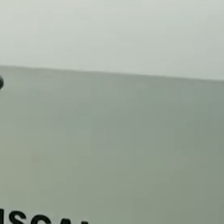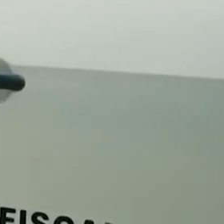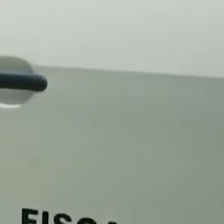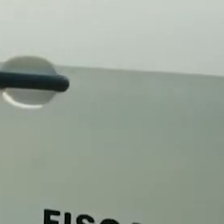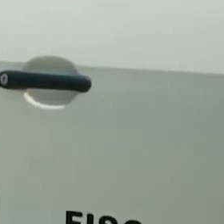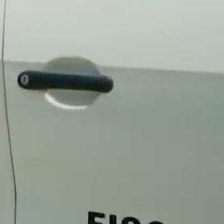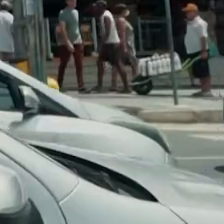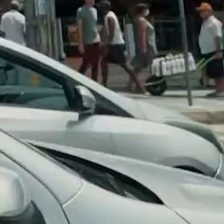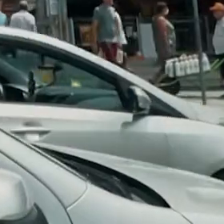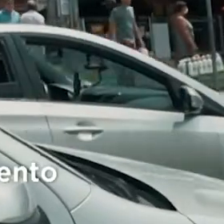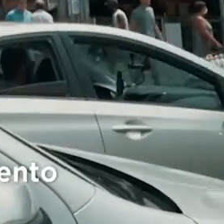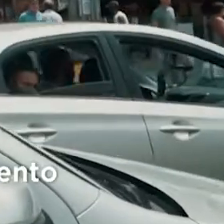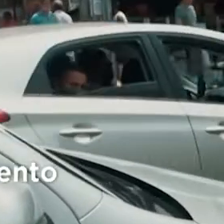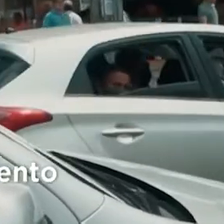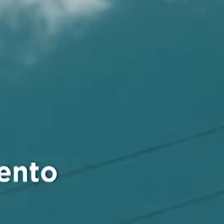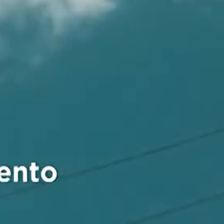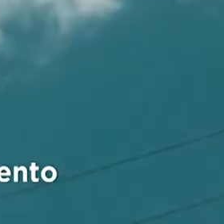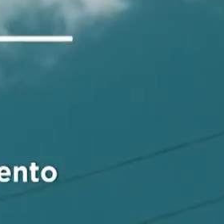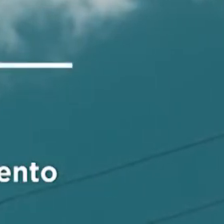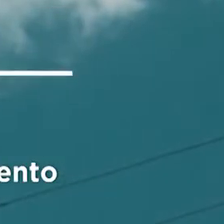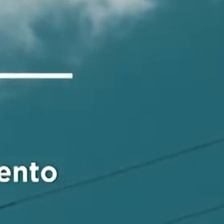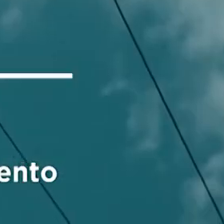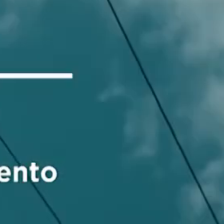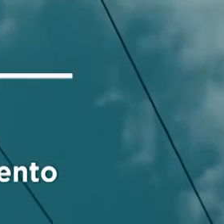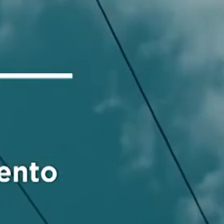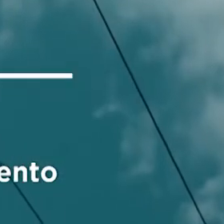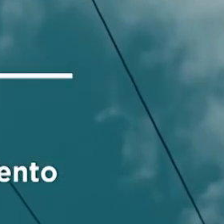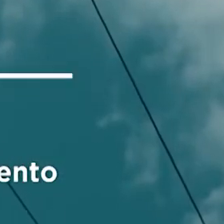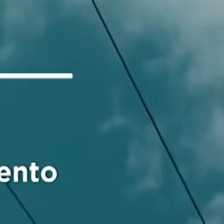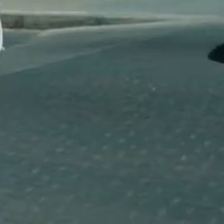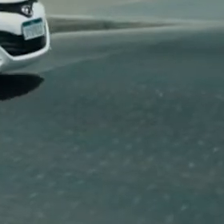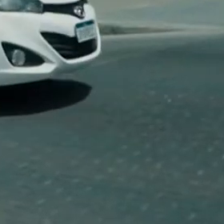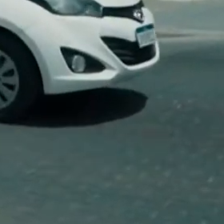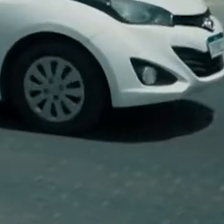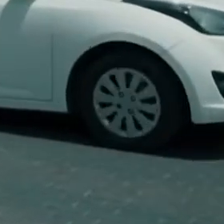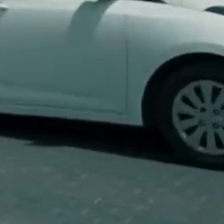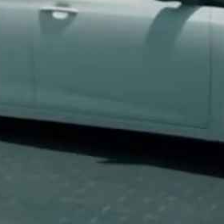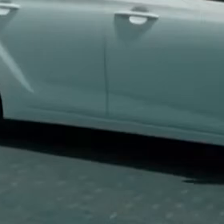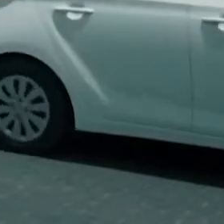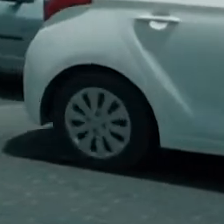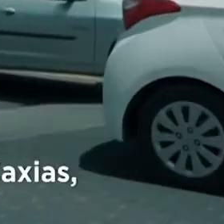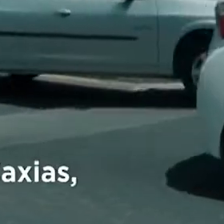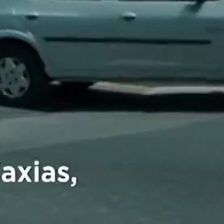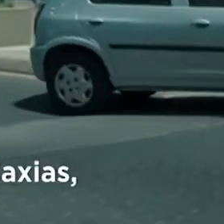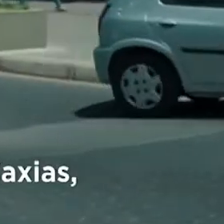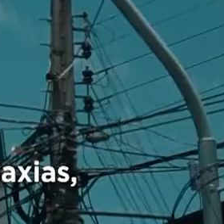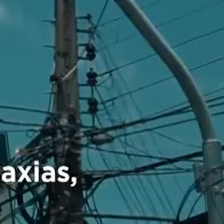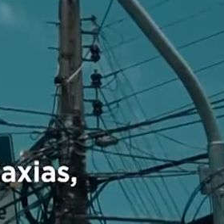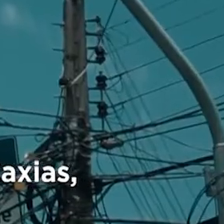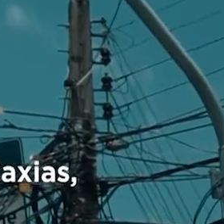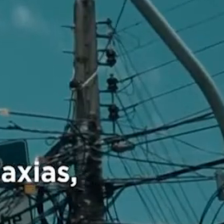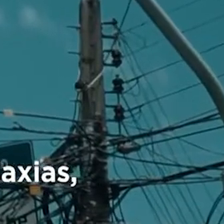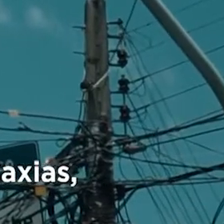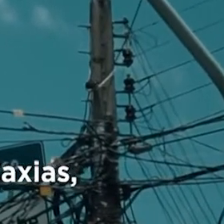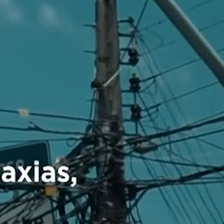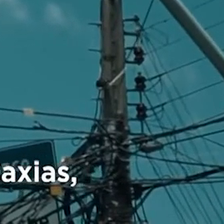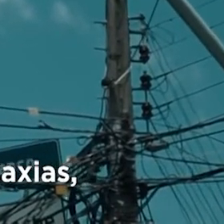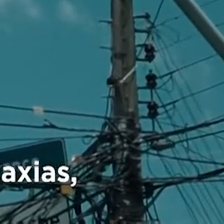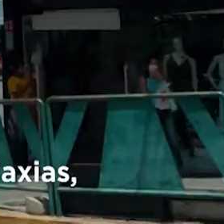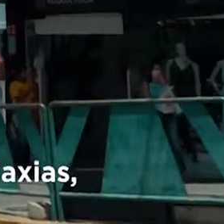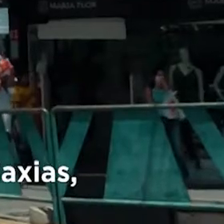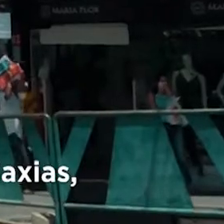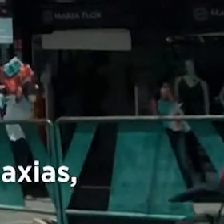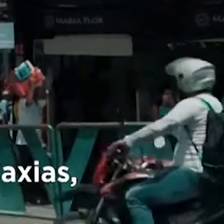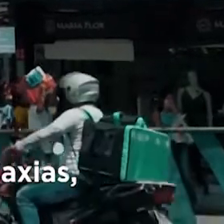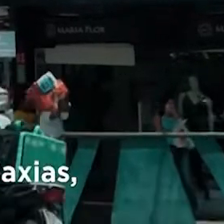A Prefeitura de Caruaru concluiu a instalação de 10 câmeras de monitoramento na Rua 15 de Novembro e mais uma de 360